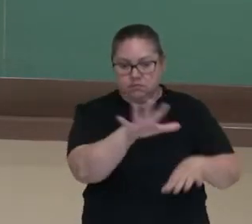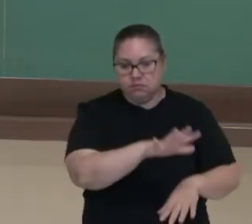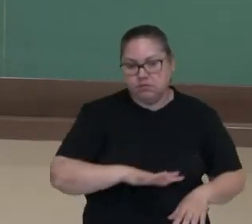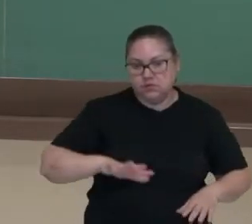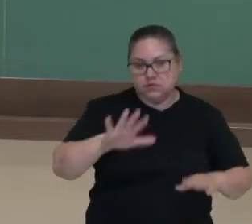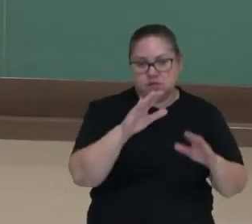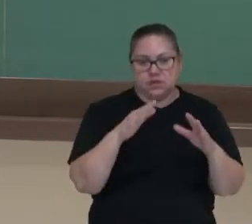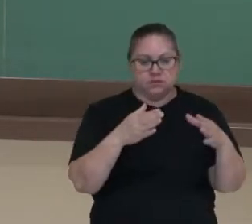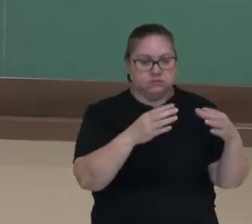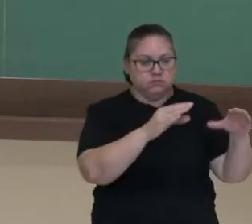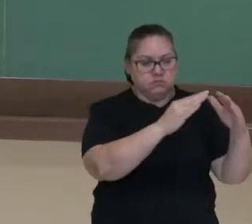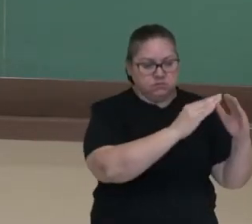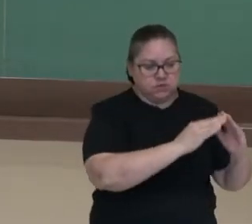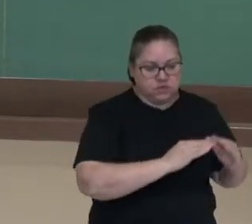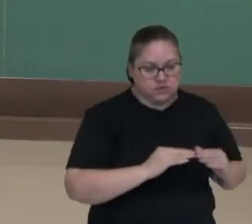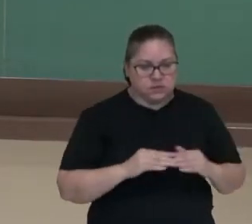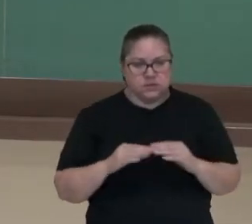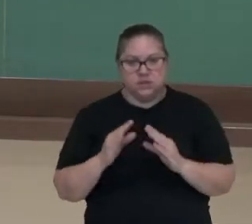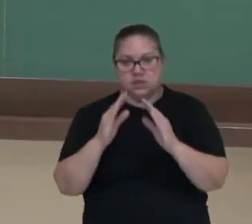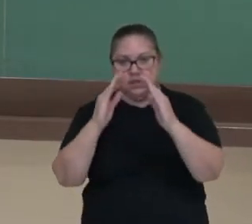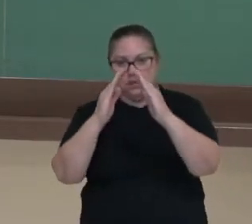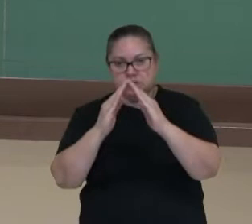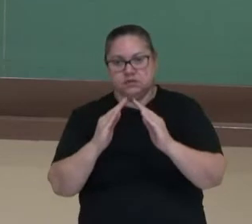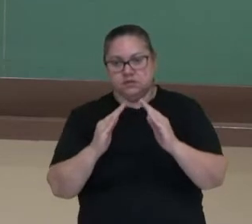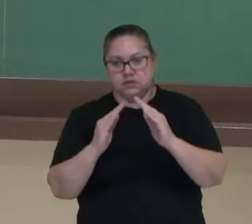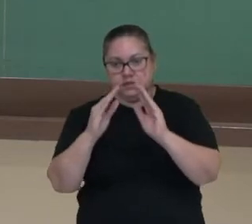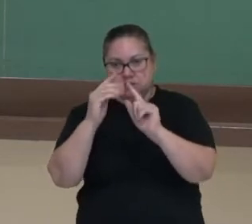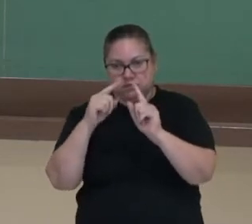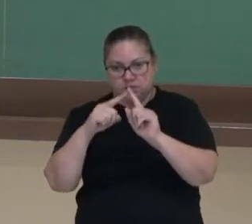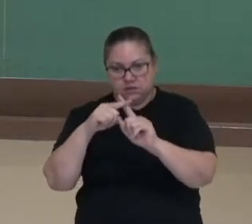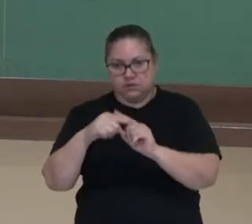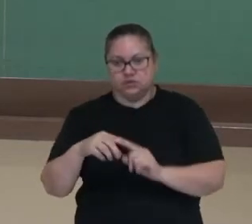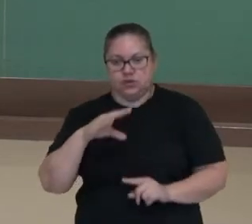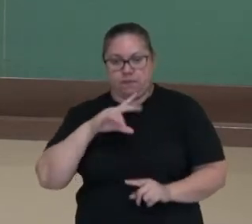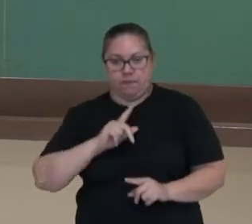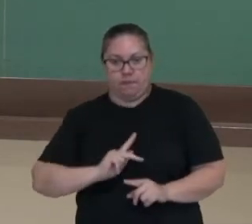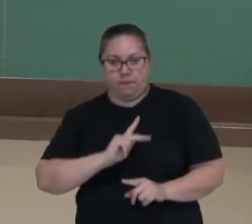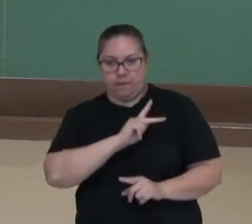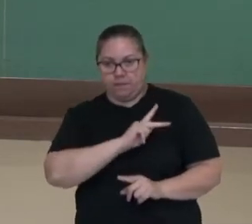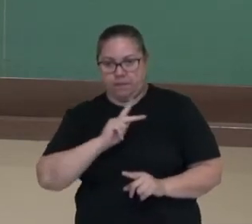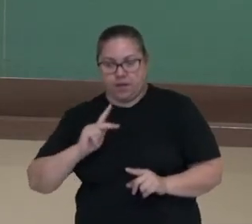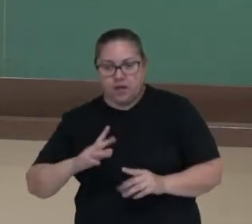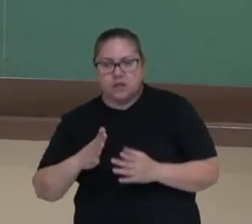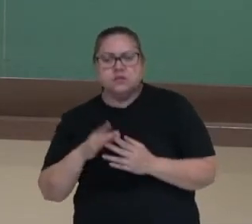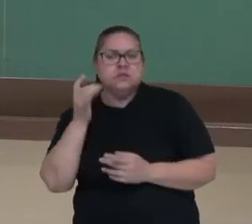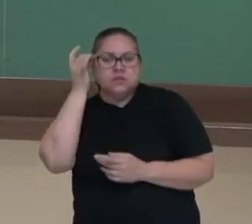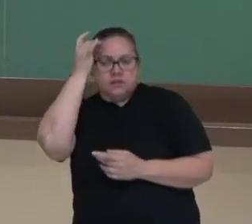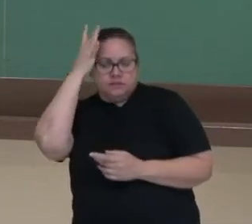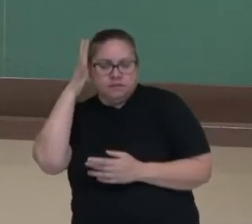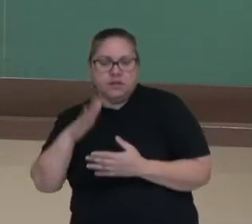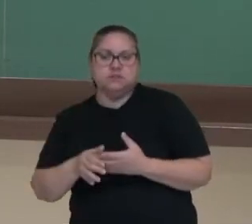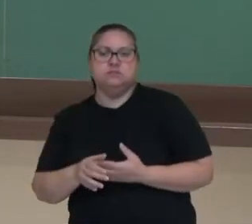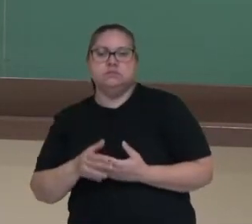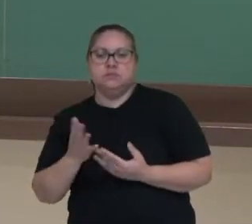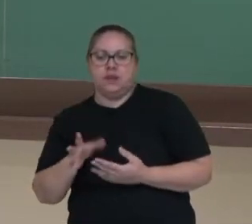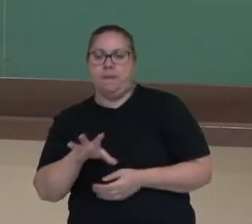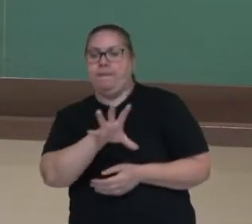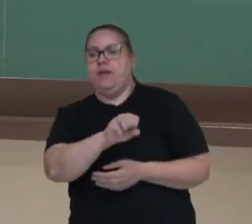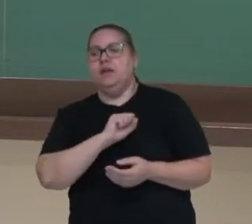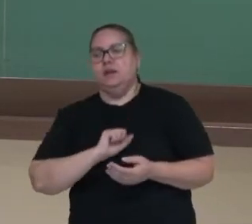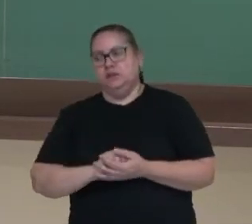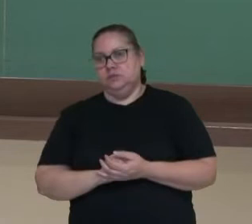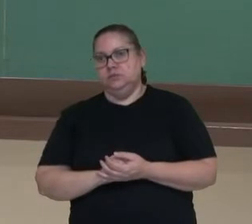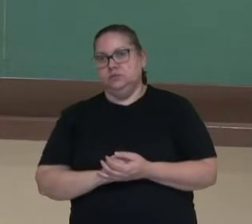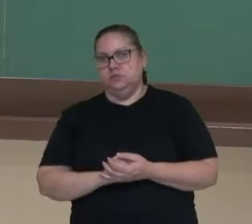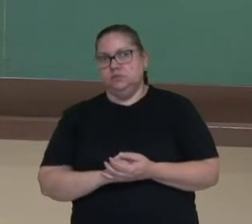núcleo, um acampamento, né, de padres jesuítas. Qual que está mais fácil para ser apressados, né, ou melhor